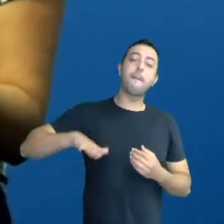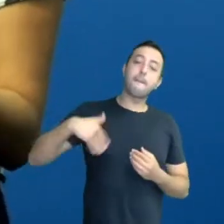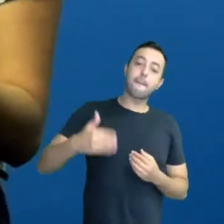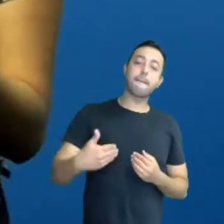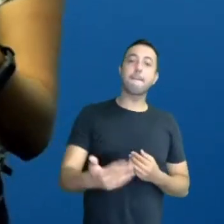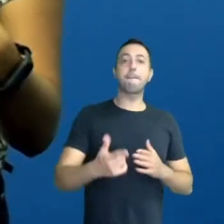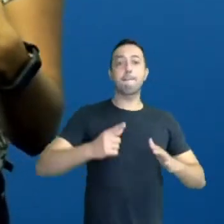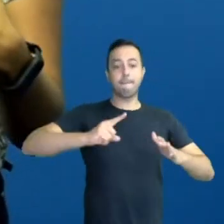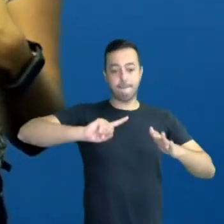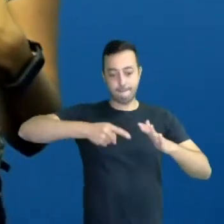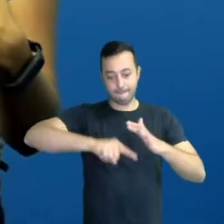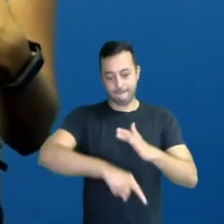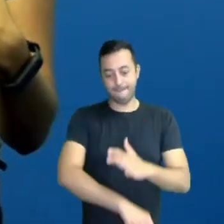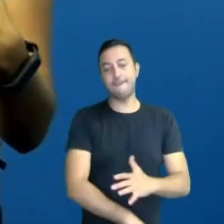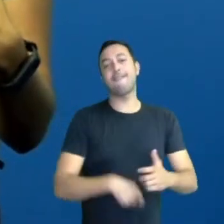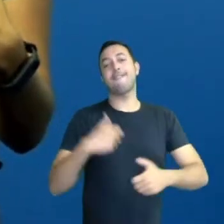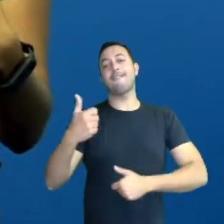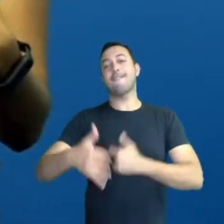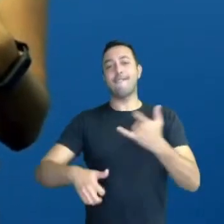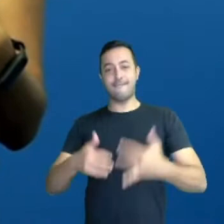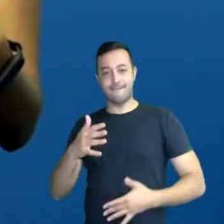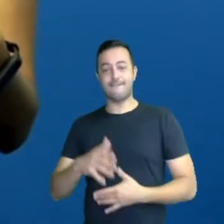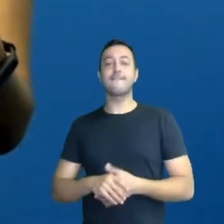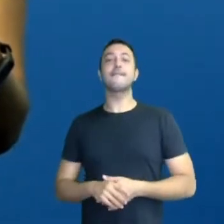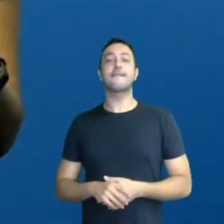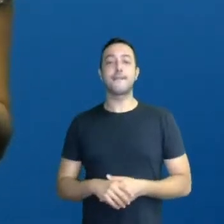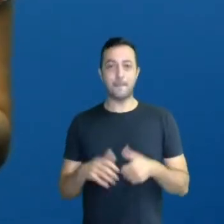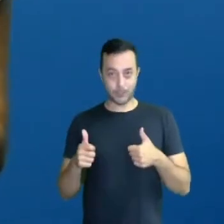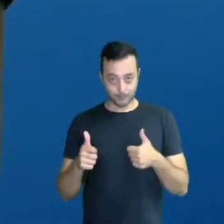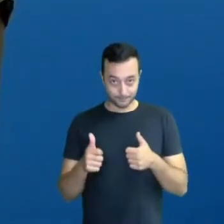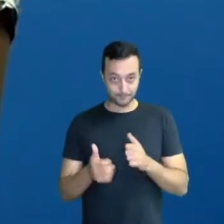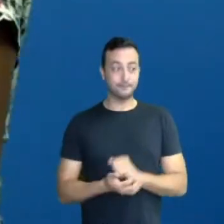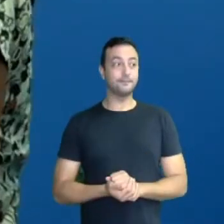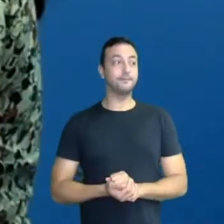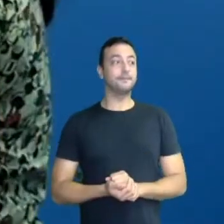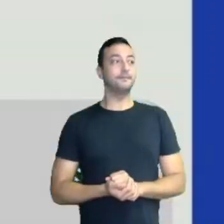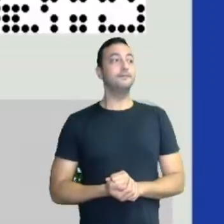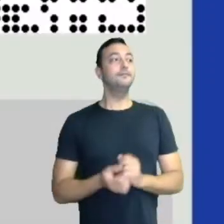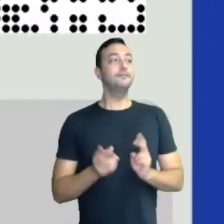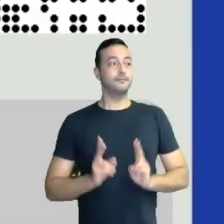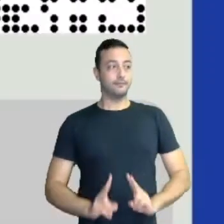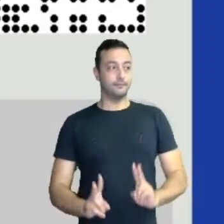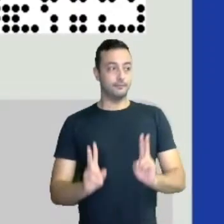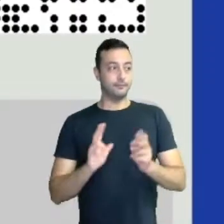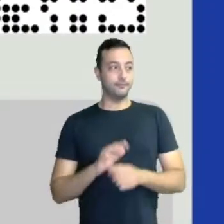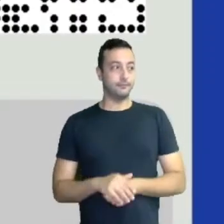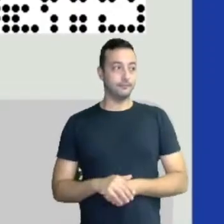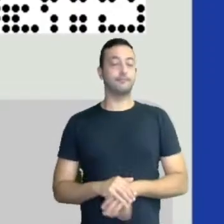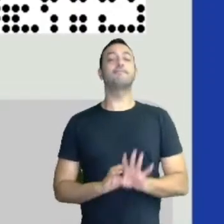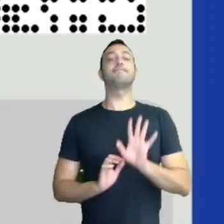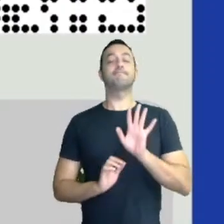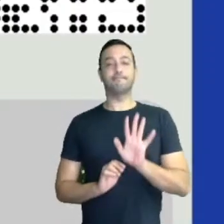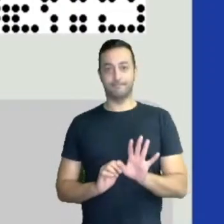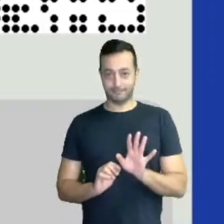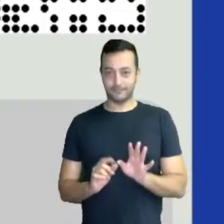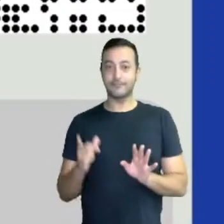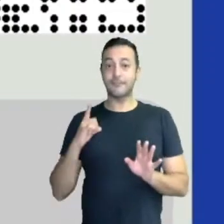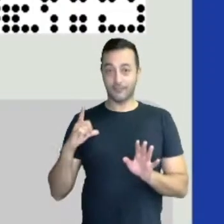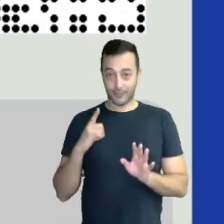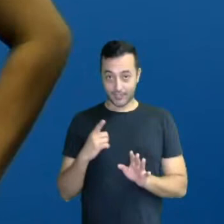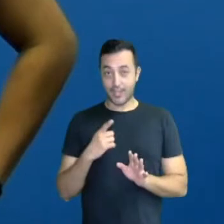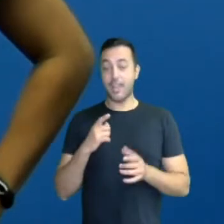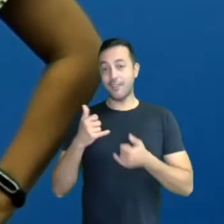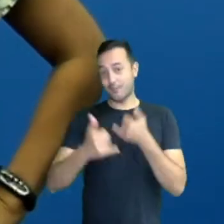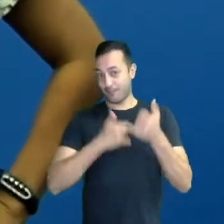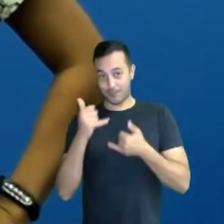a gente aprofundar esse assunto aí. Tá bom? Então, vamos seguindo. Bem, coloquei aqui um